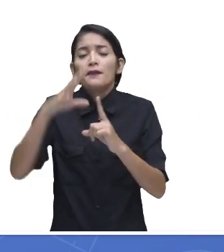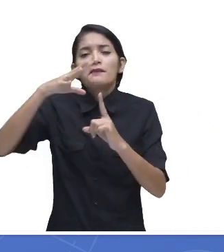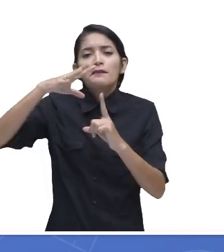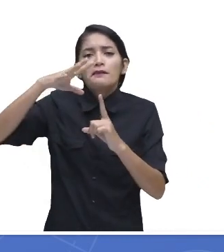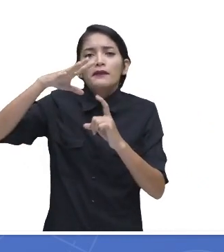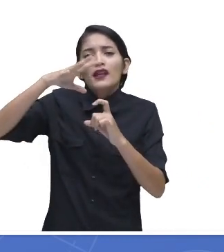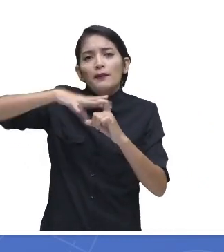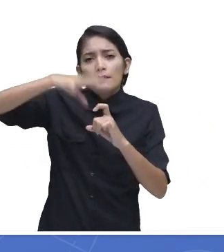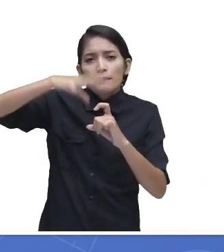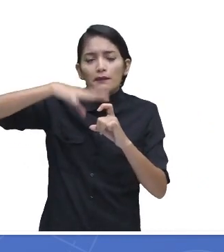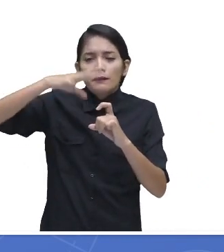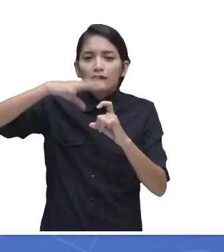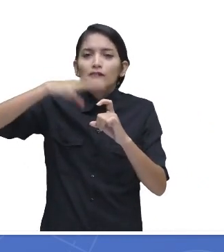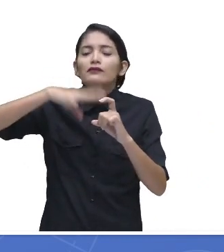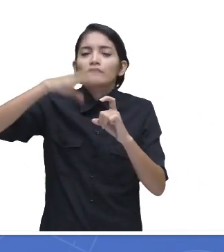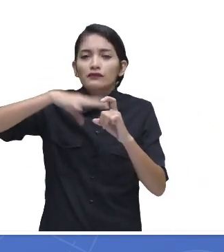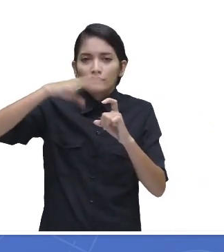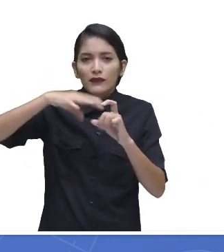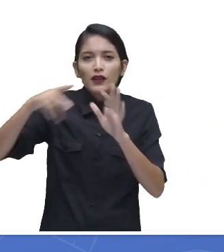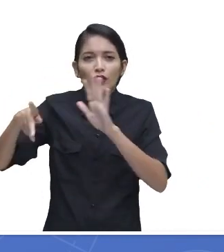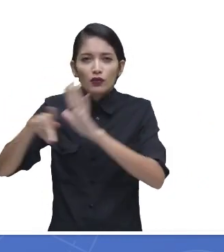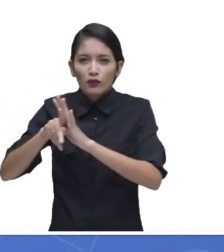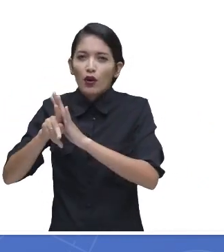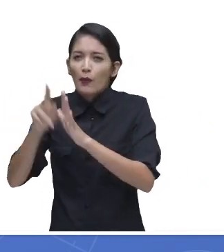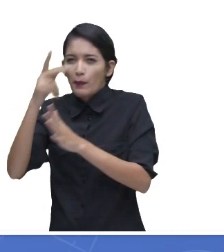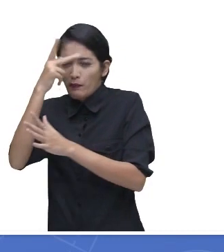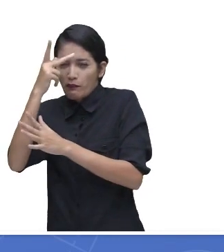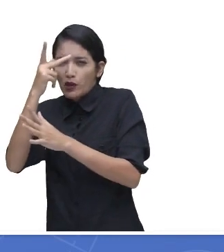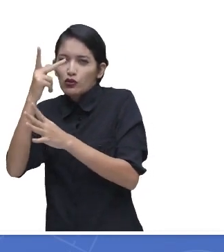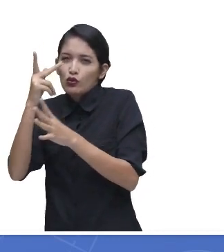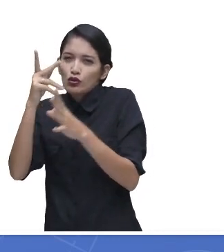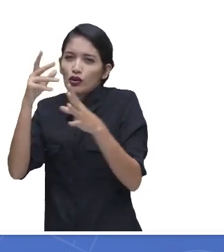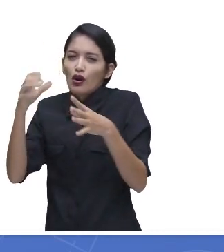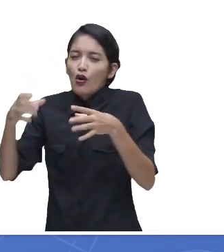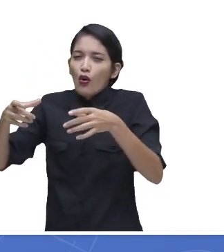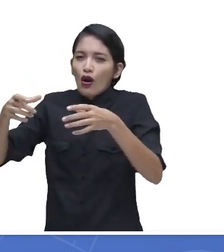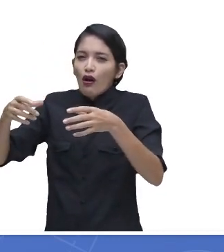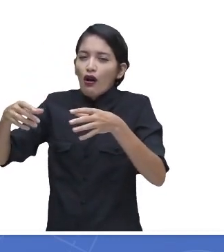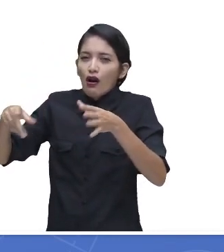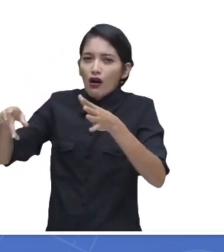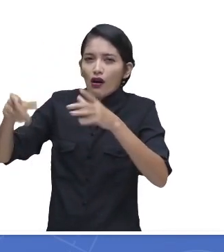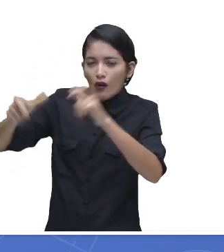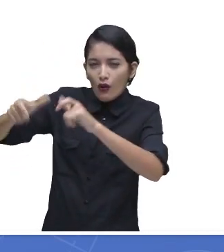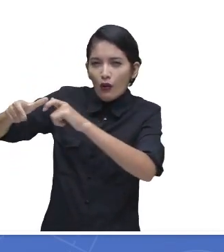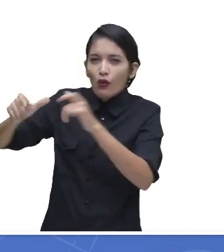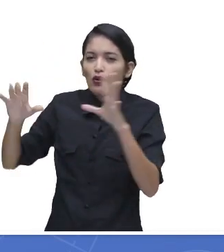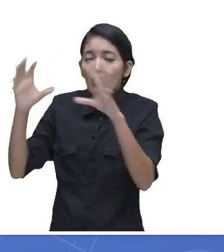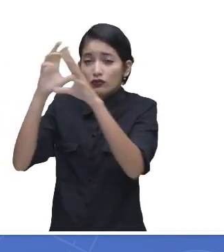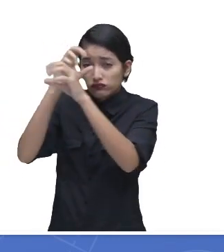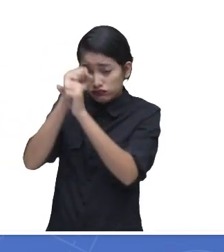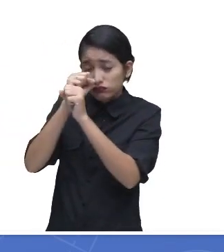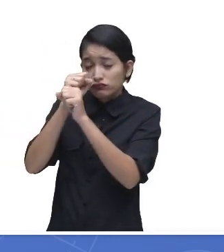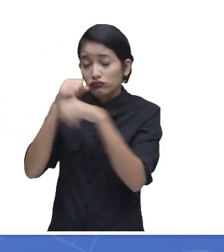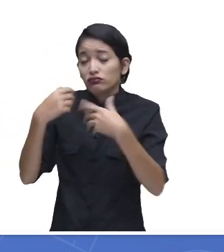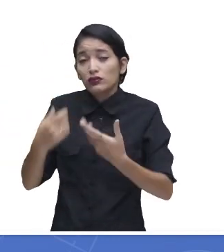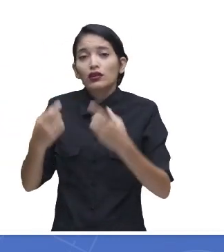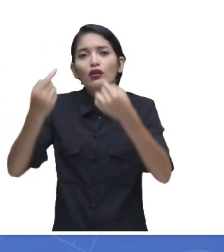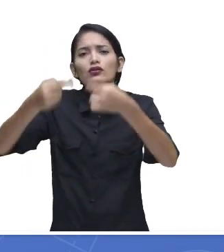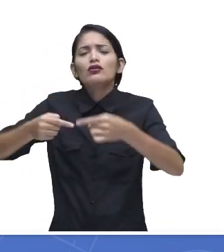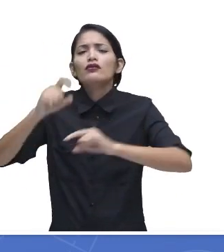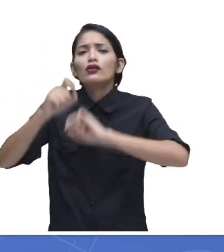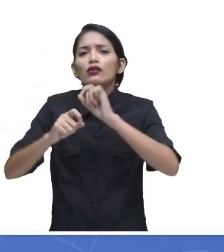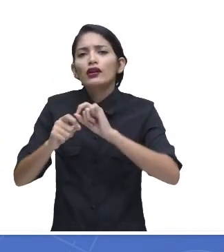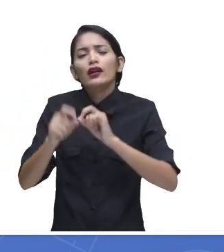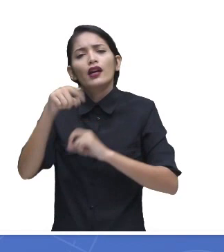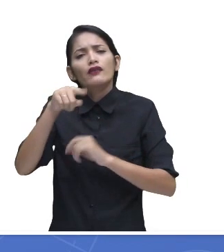nós estudamos em outras aulas. Não é isso? Então, o desafio que eu coloco para vocês é o seguinte: eu quero que